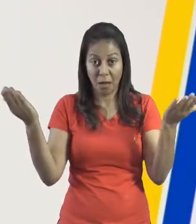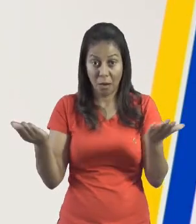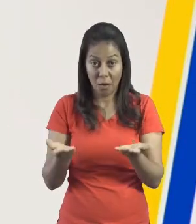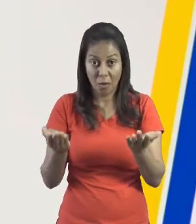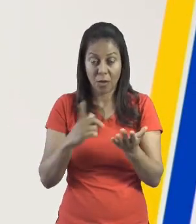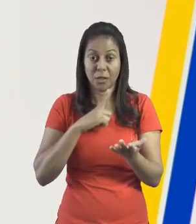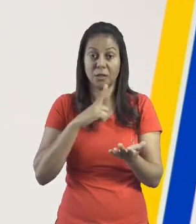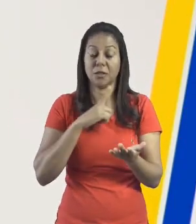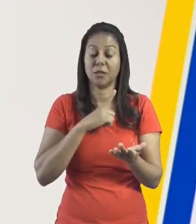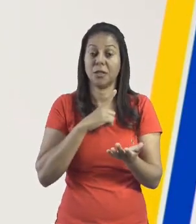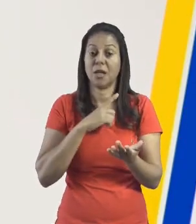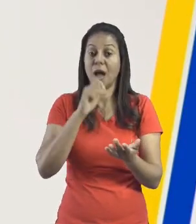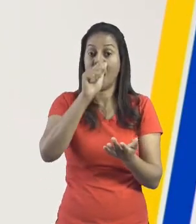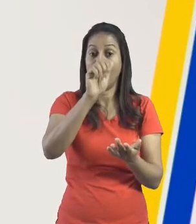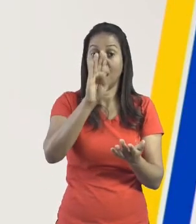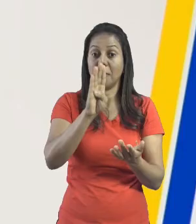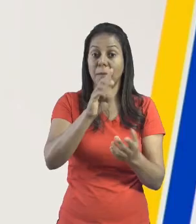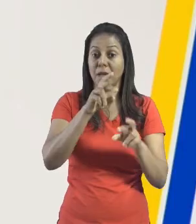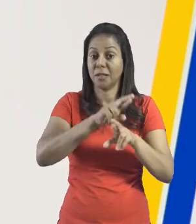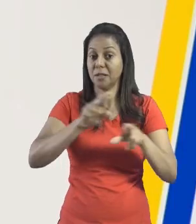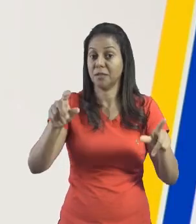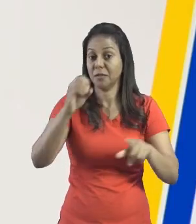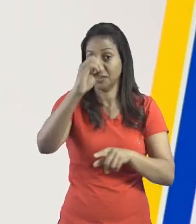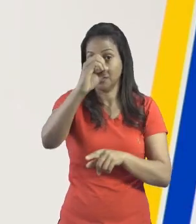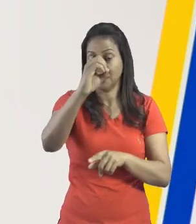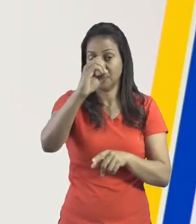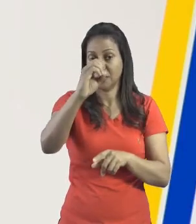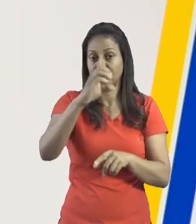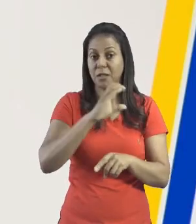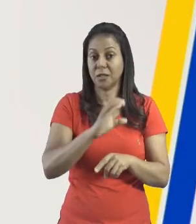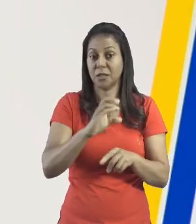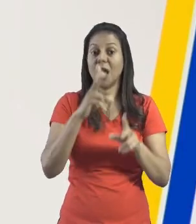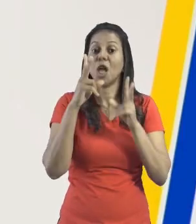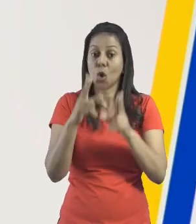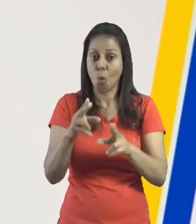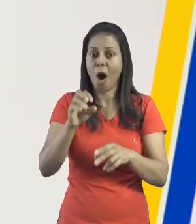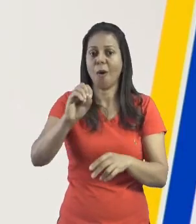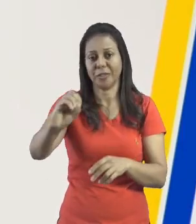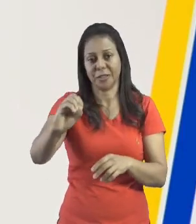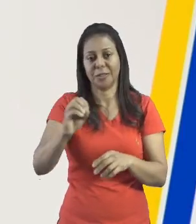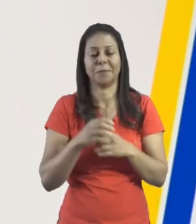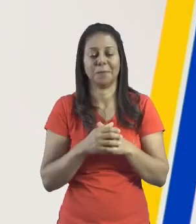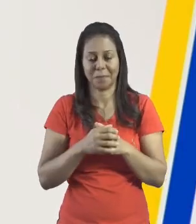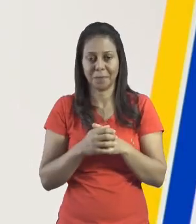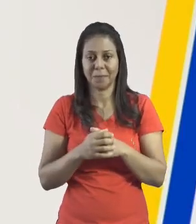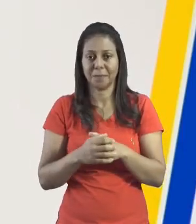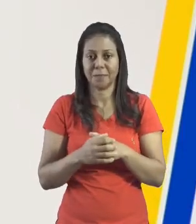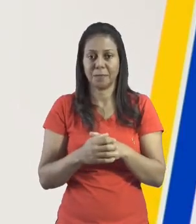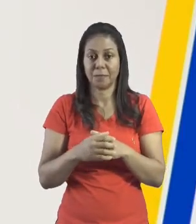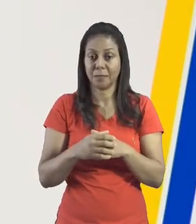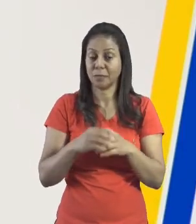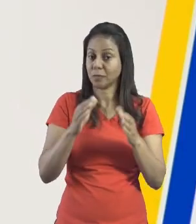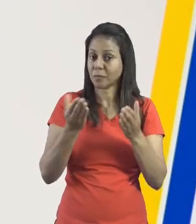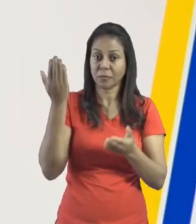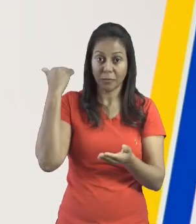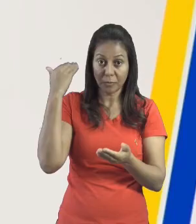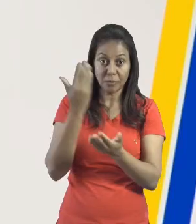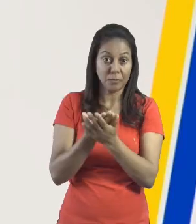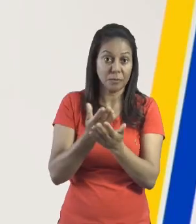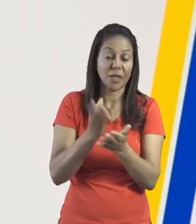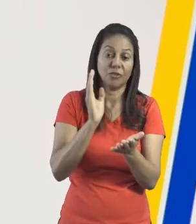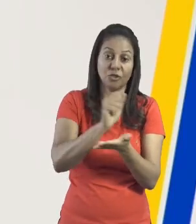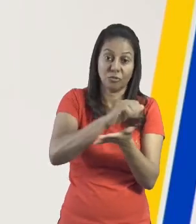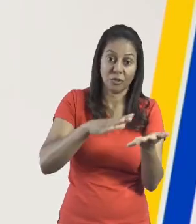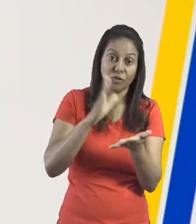A e B são diferentes de zero e C é igual a zero. Nesse caso aí, como o anterior, nós temos